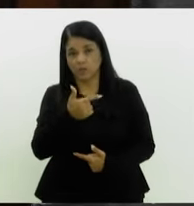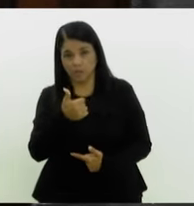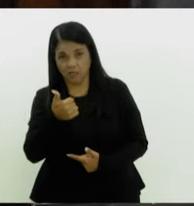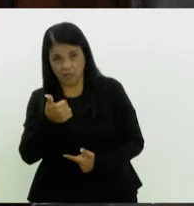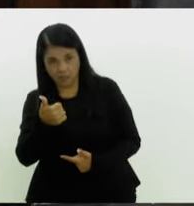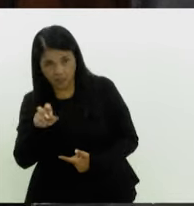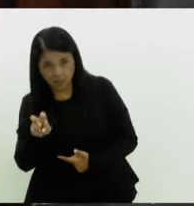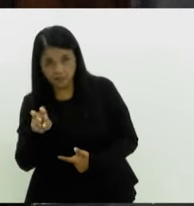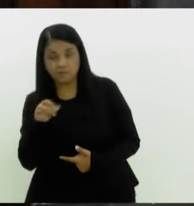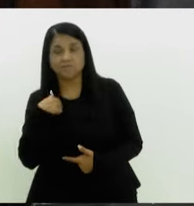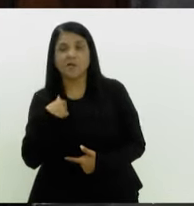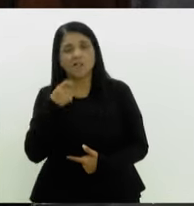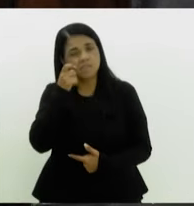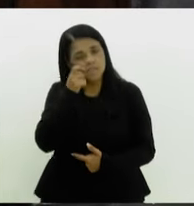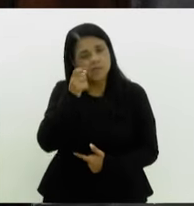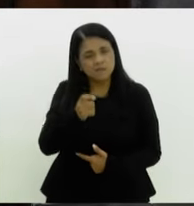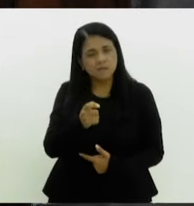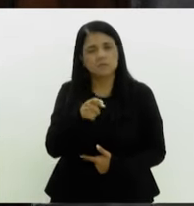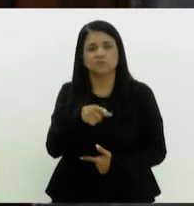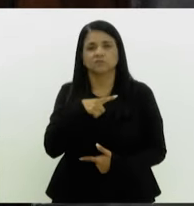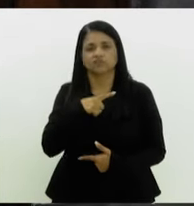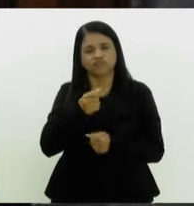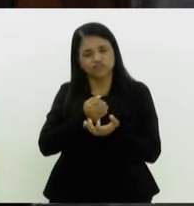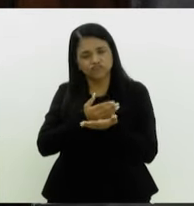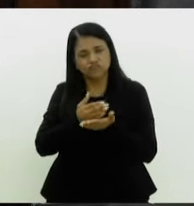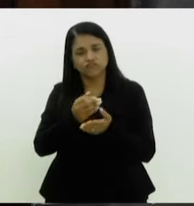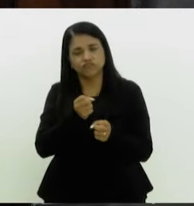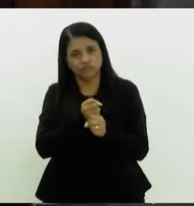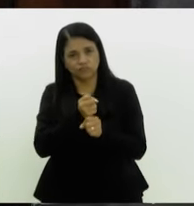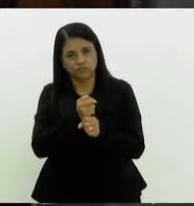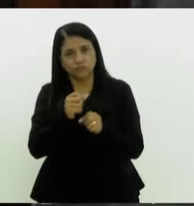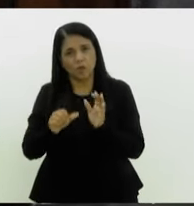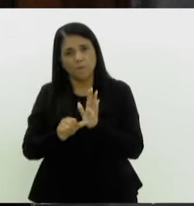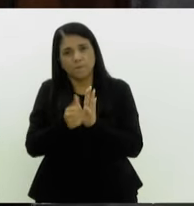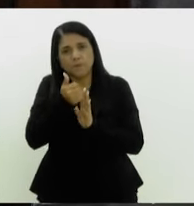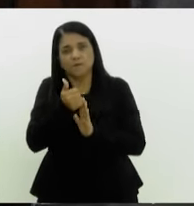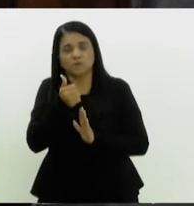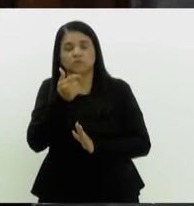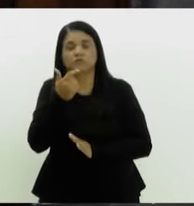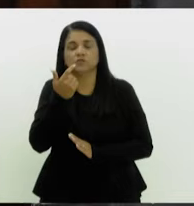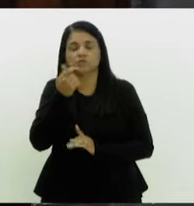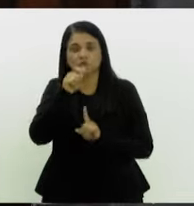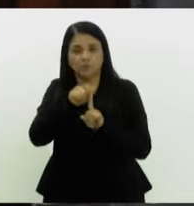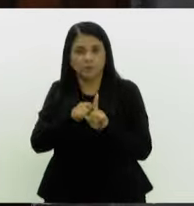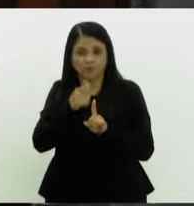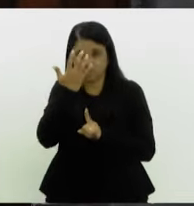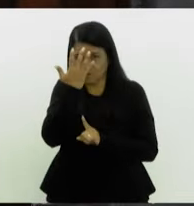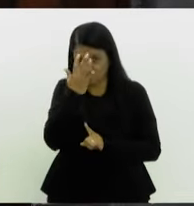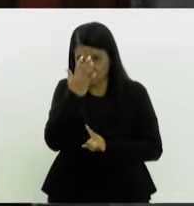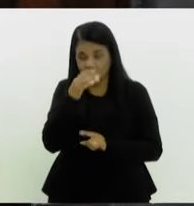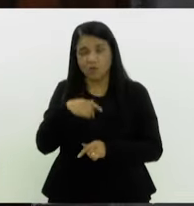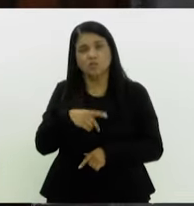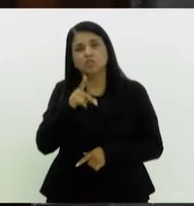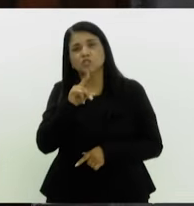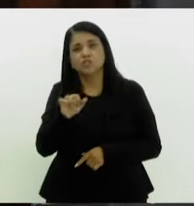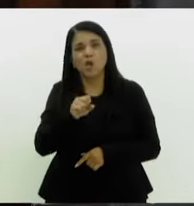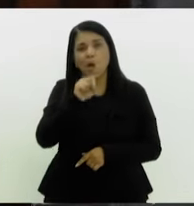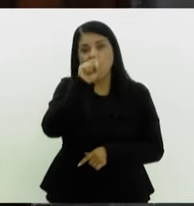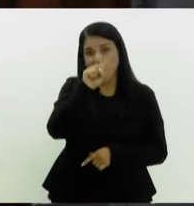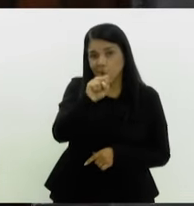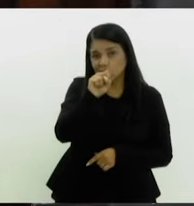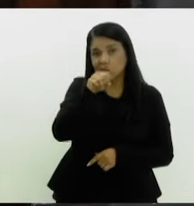Patrícia que eu Logo no início do ano o mandato começa dia primeiro de fevereiro Márcia e aí 8 de março eu tava na